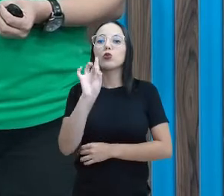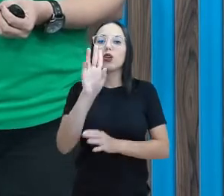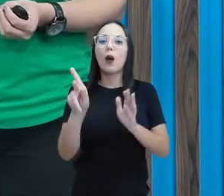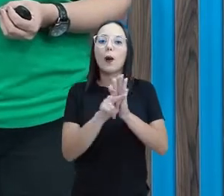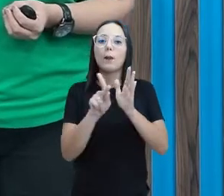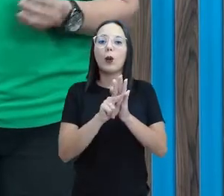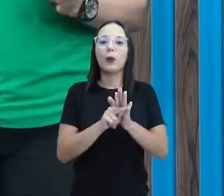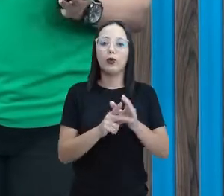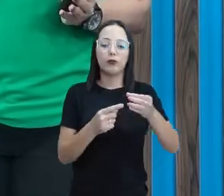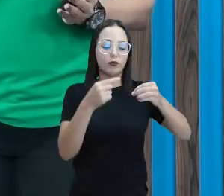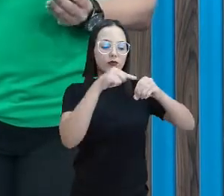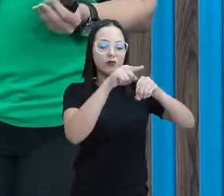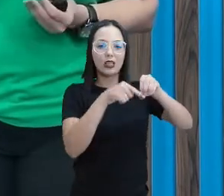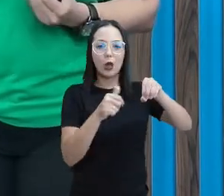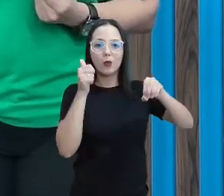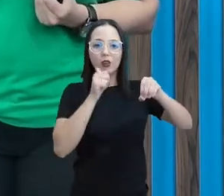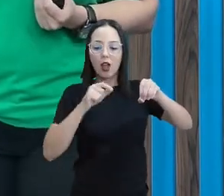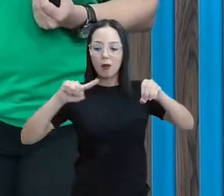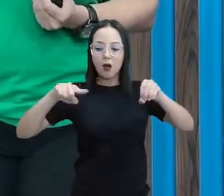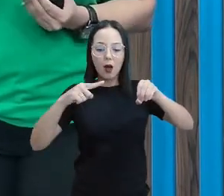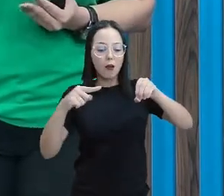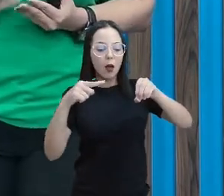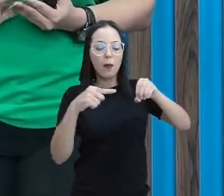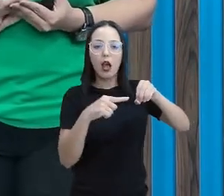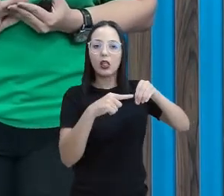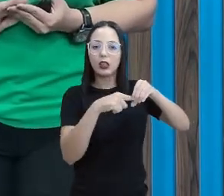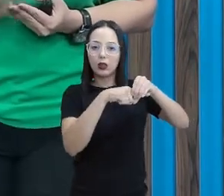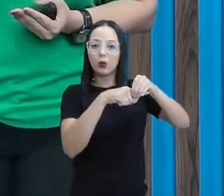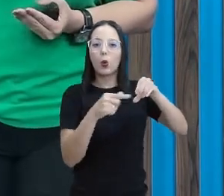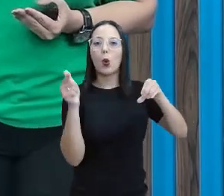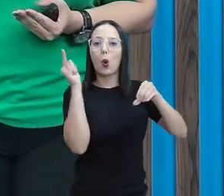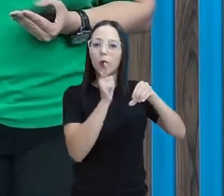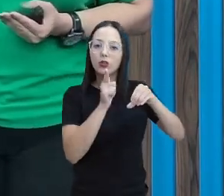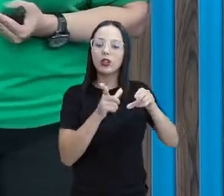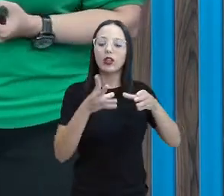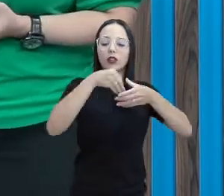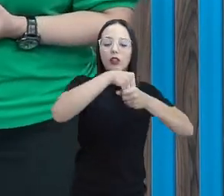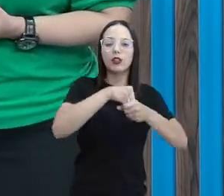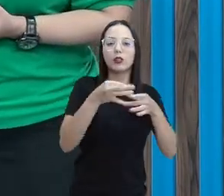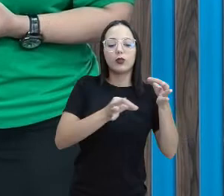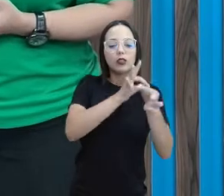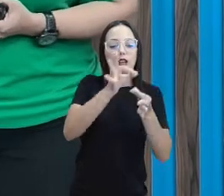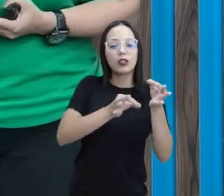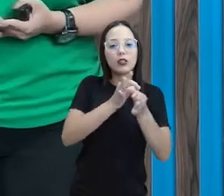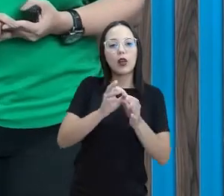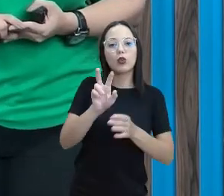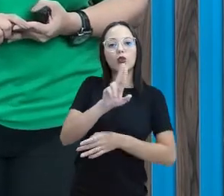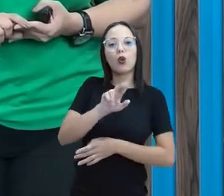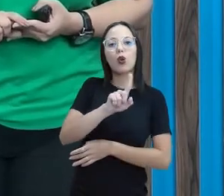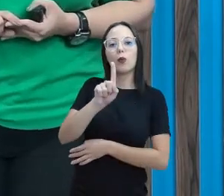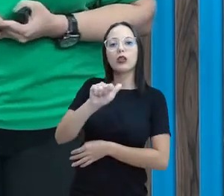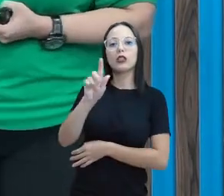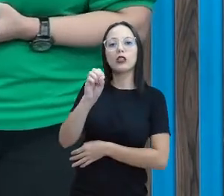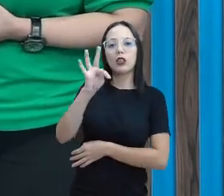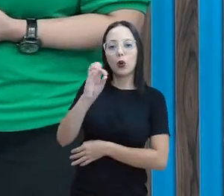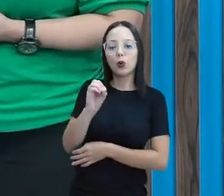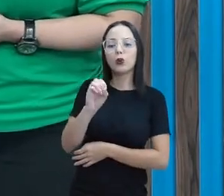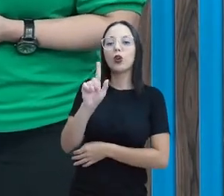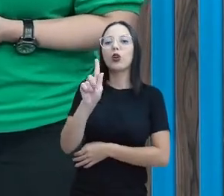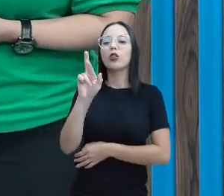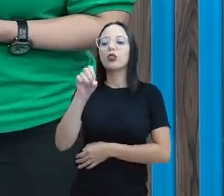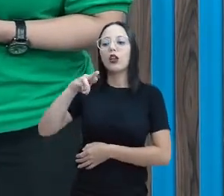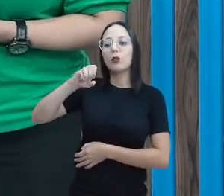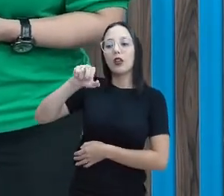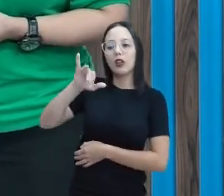só no espermatozoide, tanto faz, desde que esse gene seja inserido em uma dessas células chamadas aí germinativas,